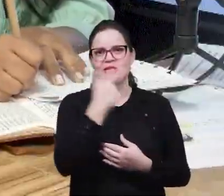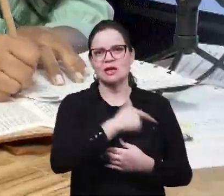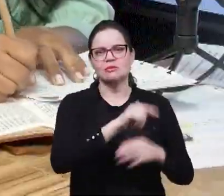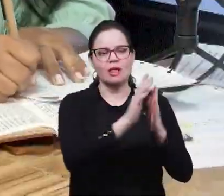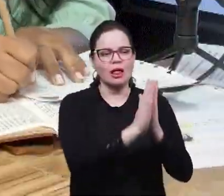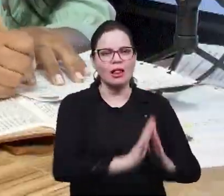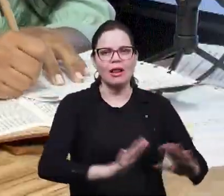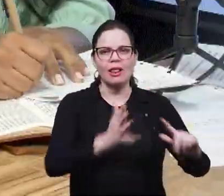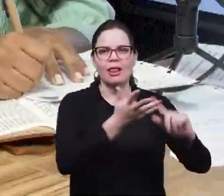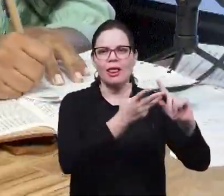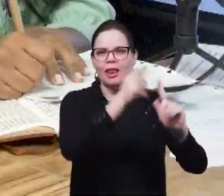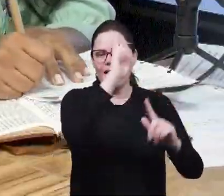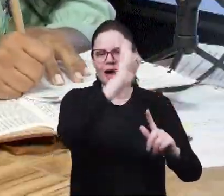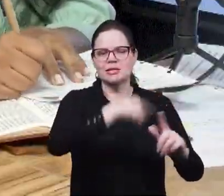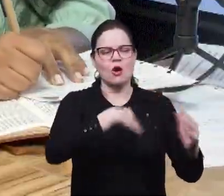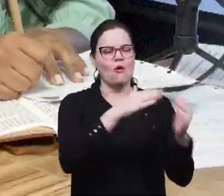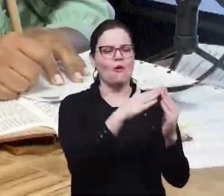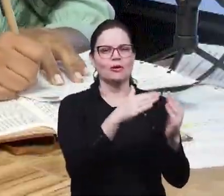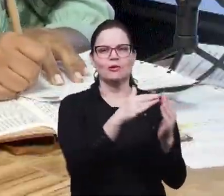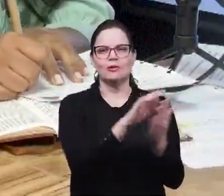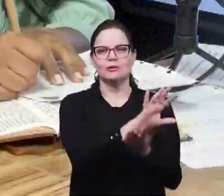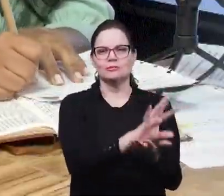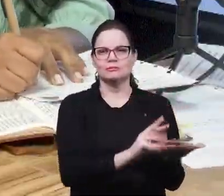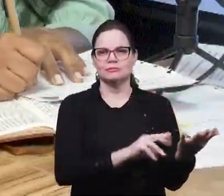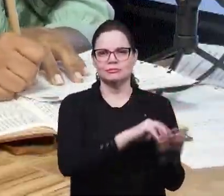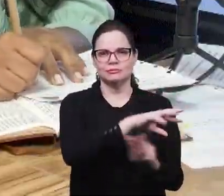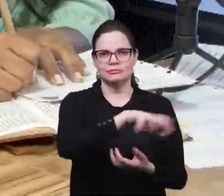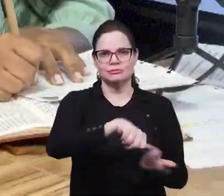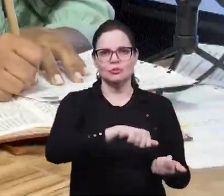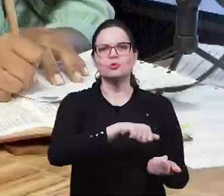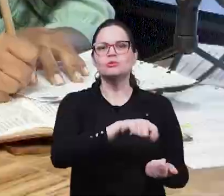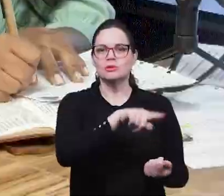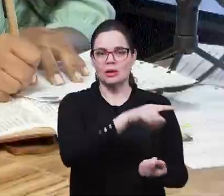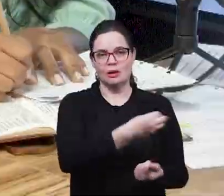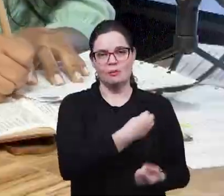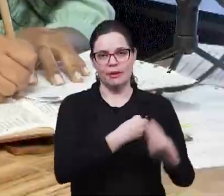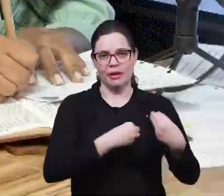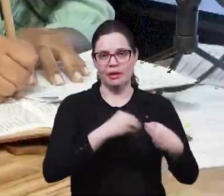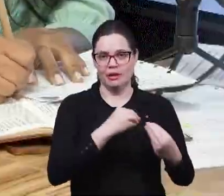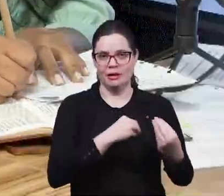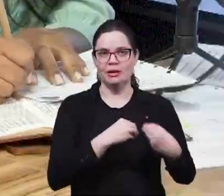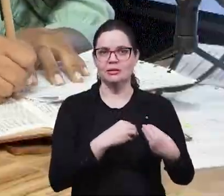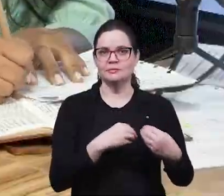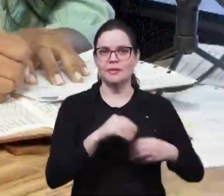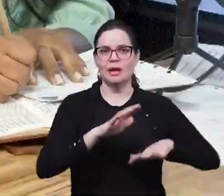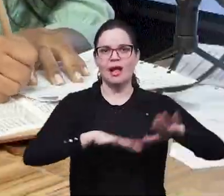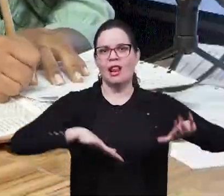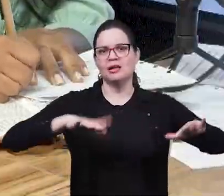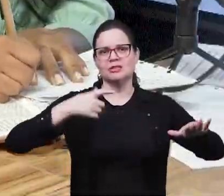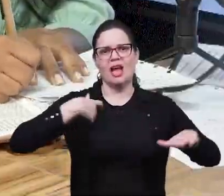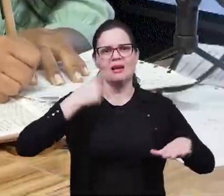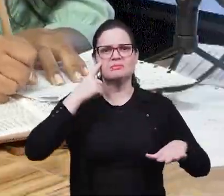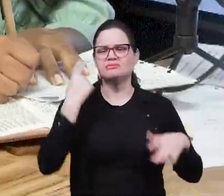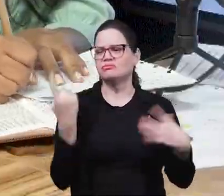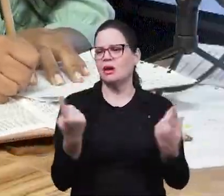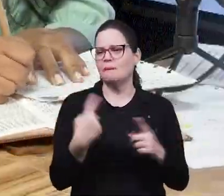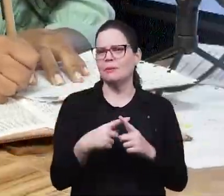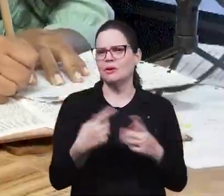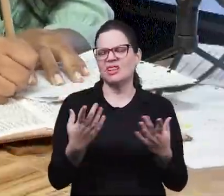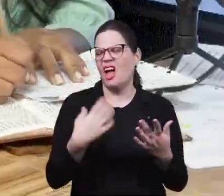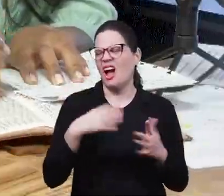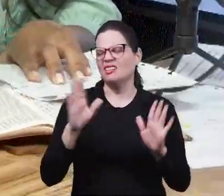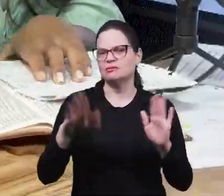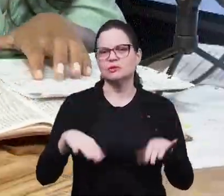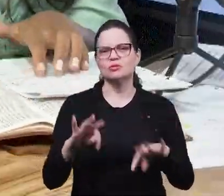está muito dentro da razão humana. Está muito fácil se contaminar com o que o mundo está aí. A relativização dos princípios. Porque tá tudo